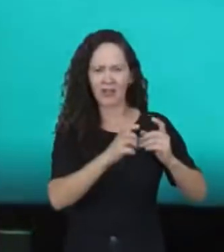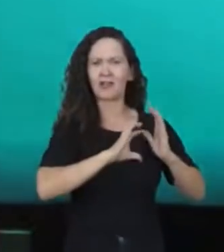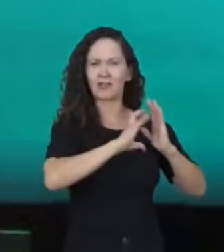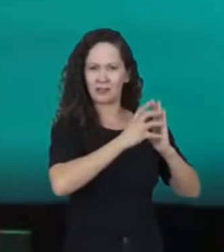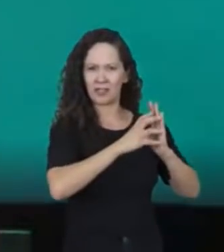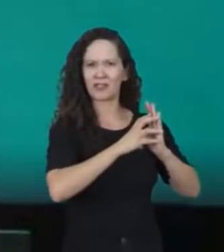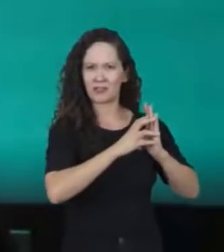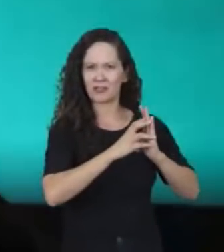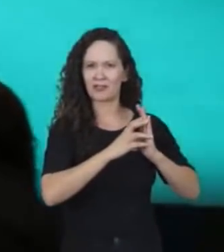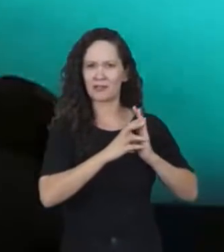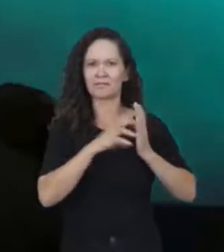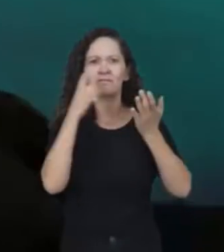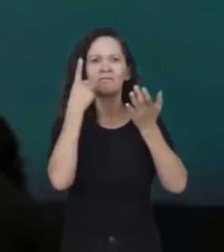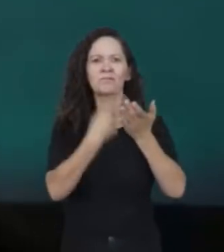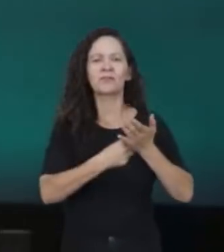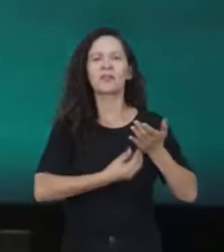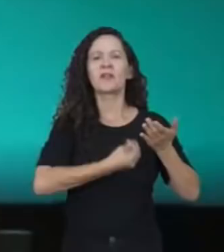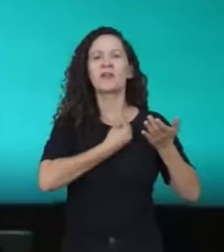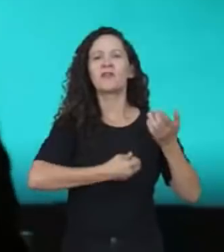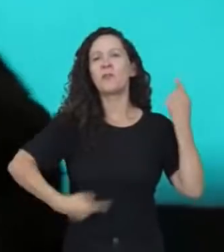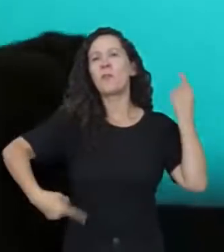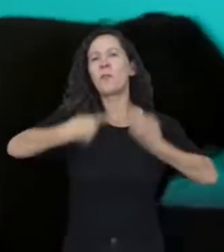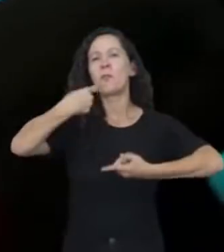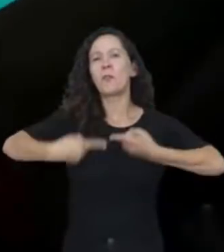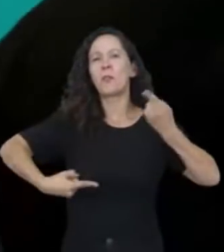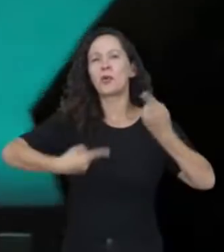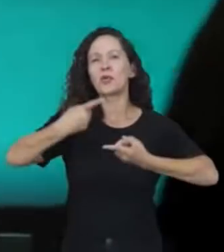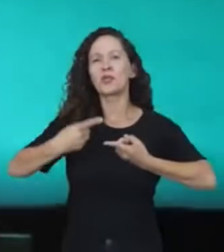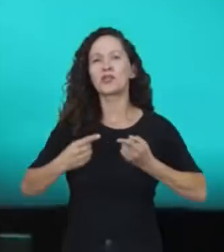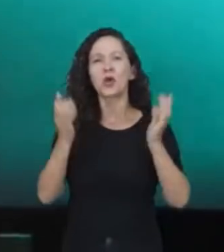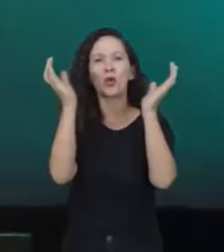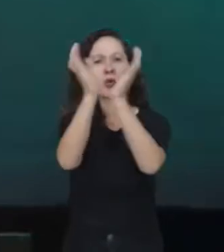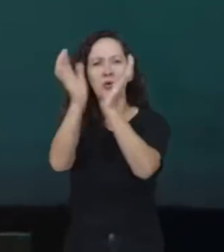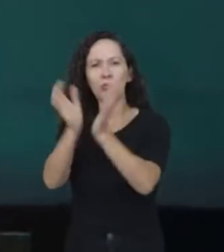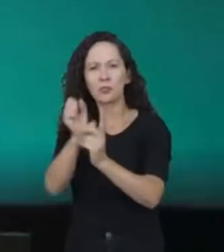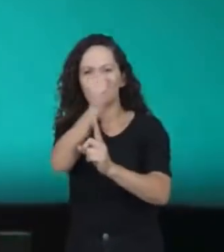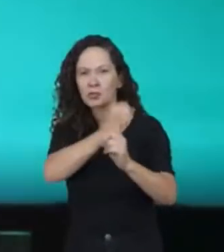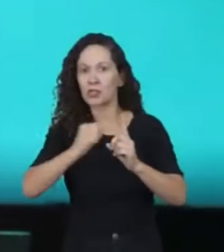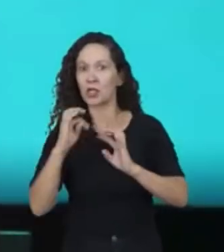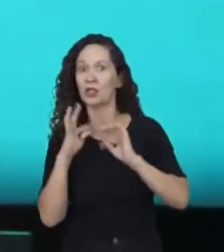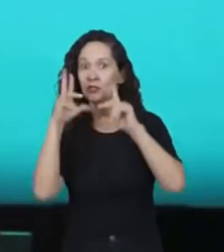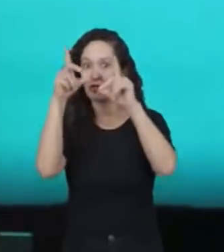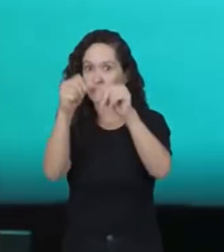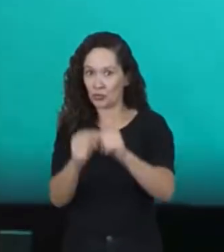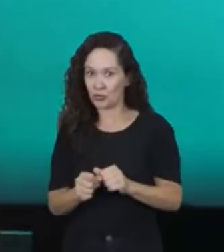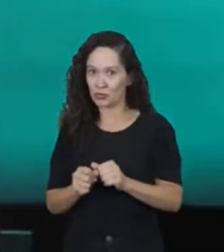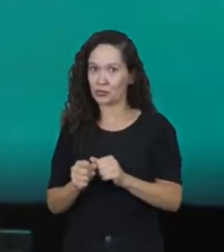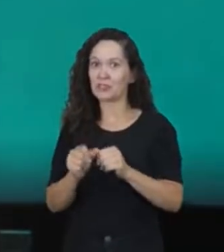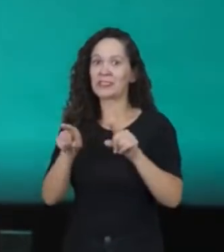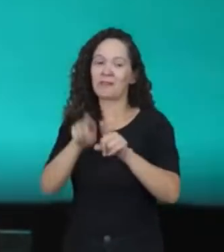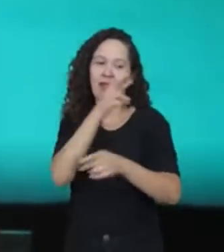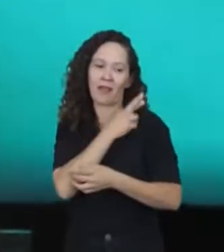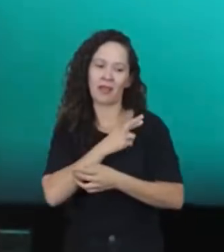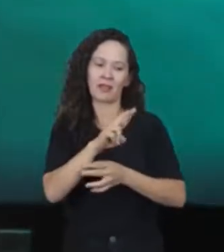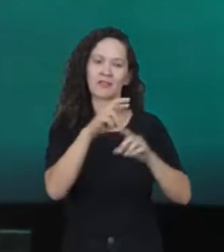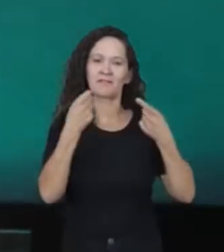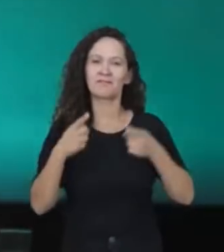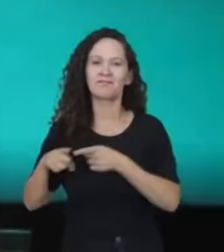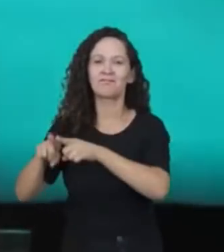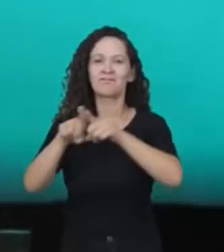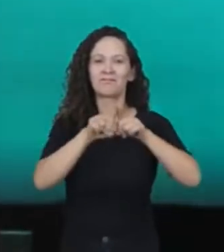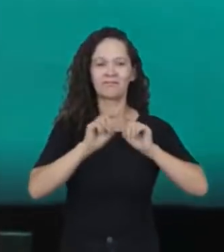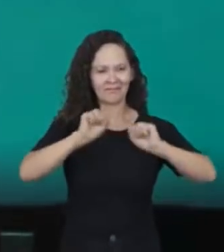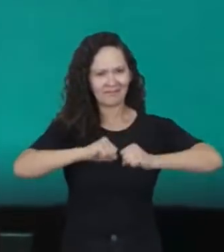variada trajetórias políticas de todas as classes sociais de todos os credos religiosos e para enfrentar é